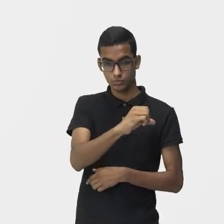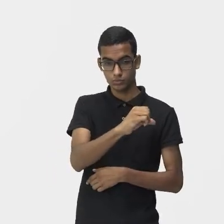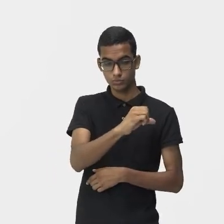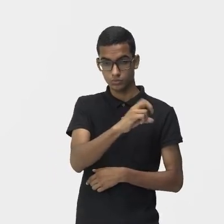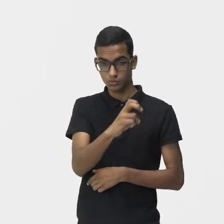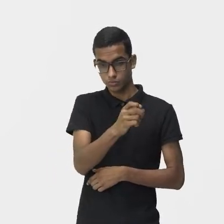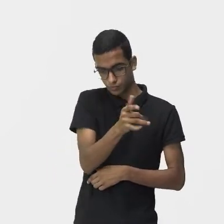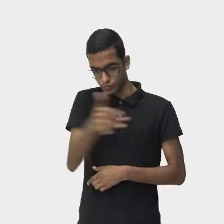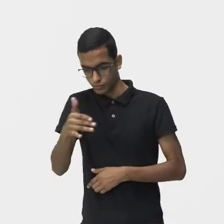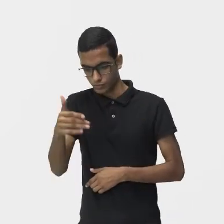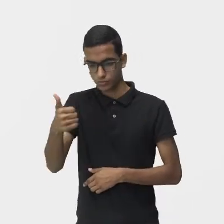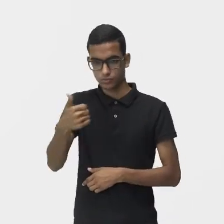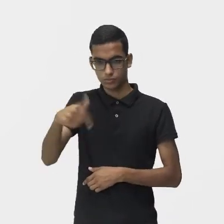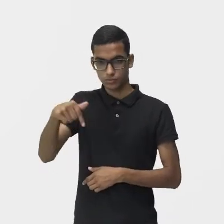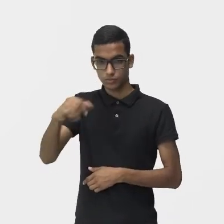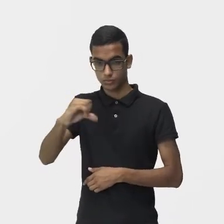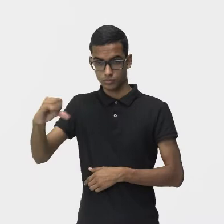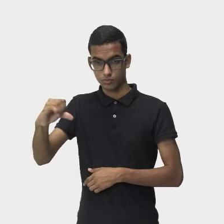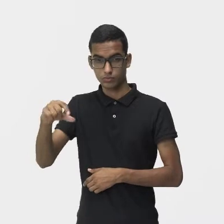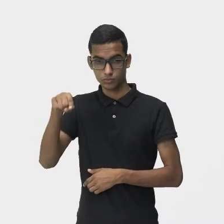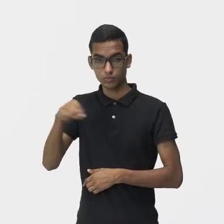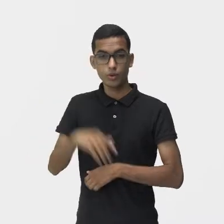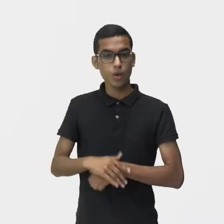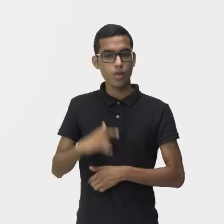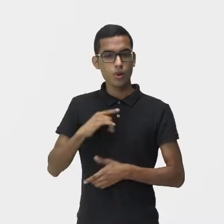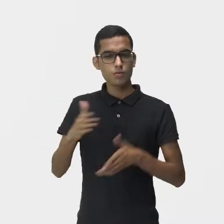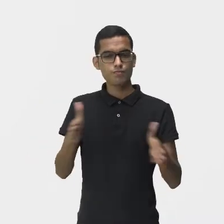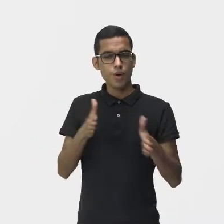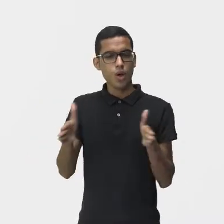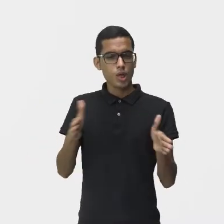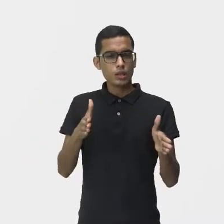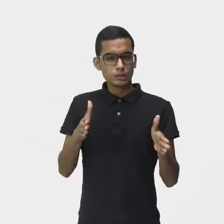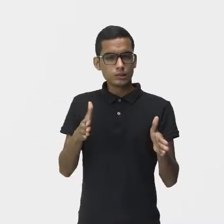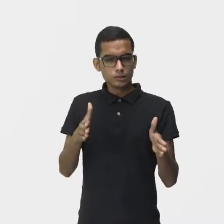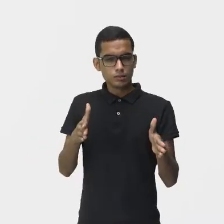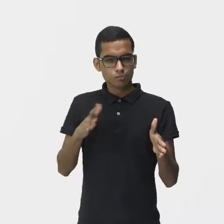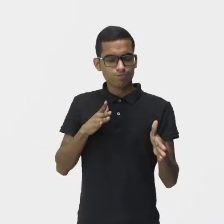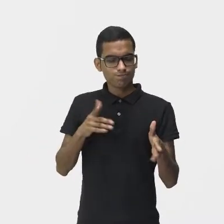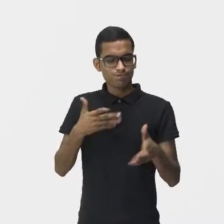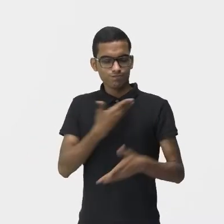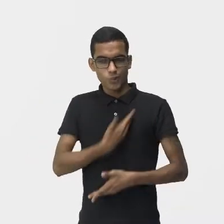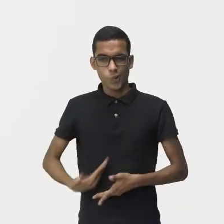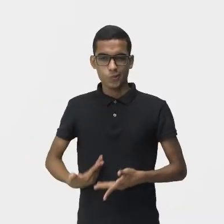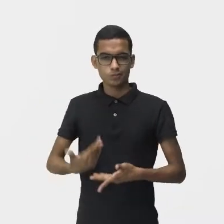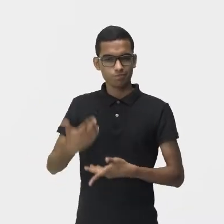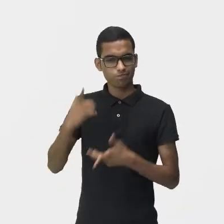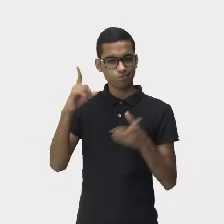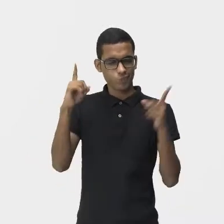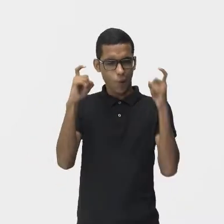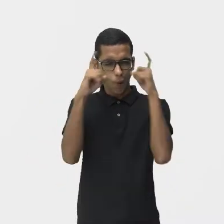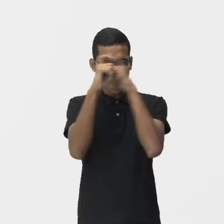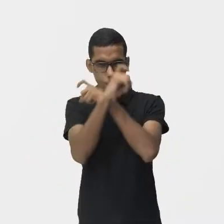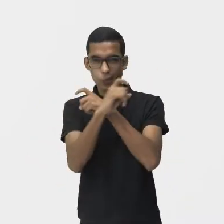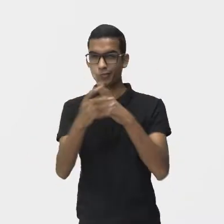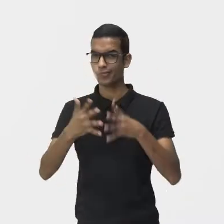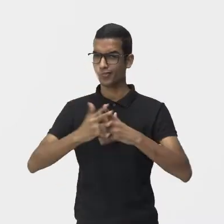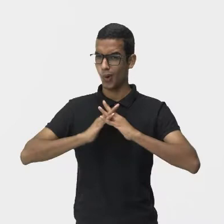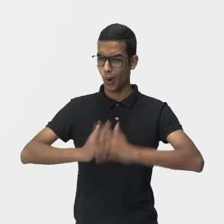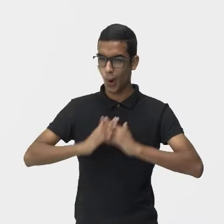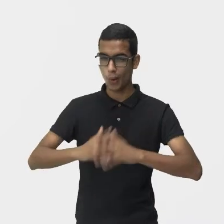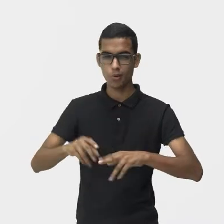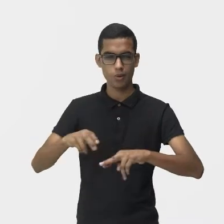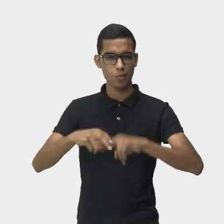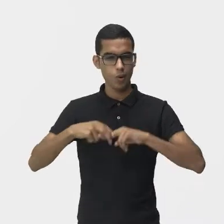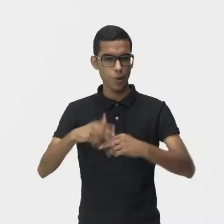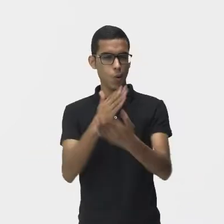1799 e mesmo durante o período do diretório seria um período de governo conturbado em função do